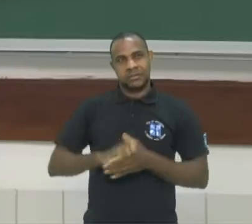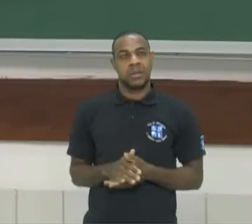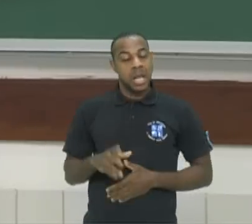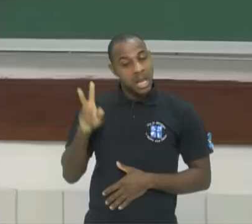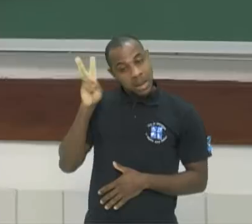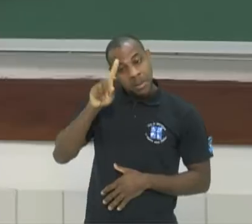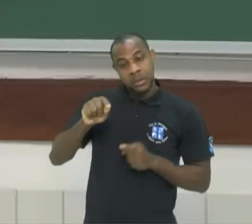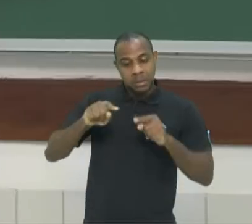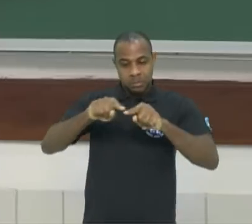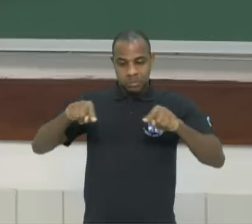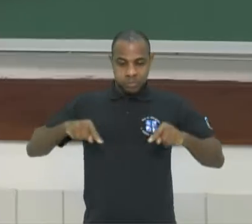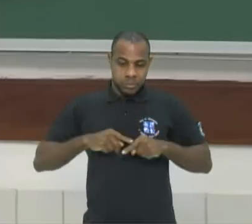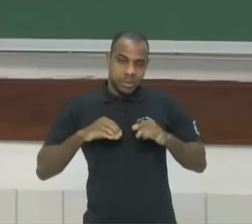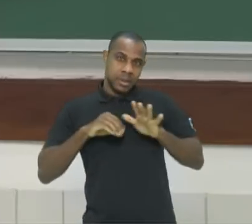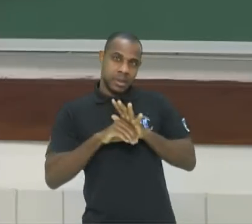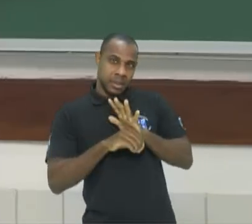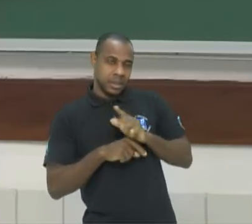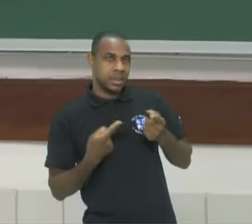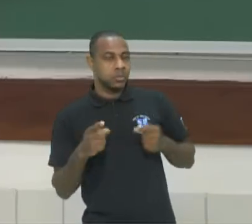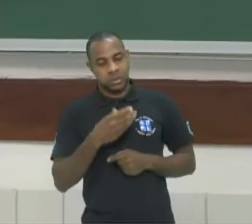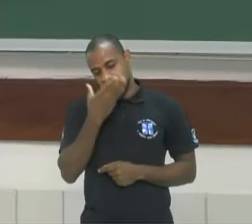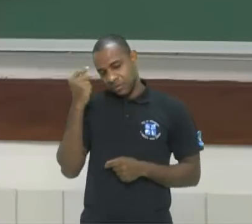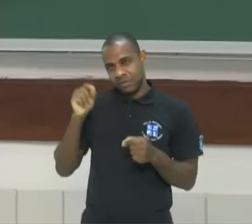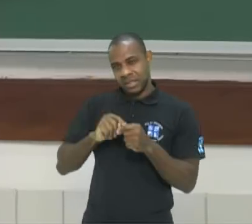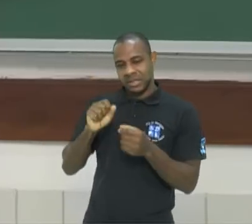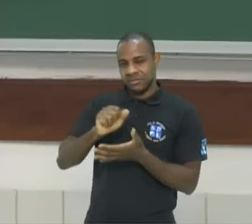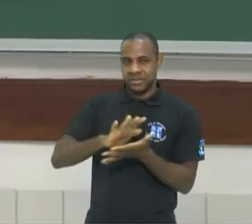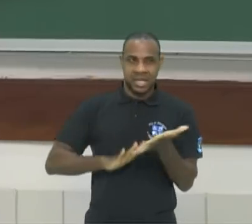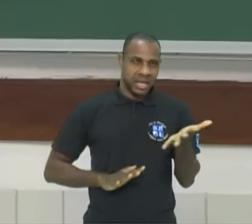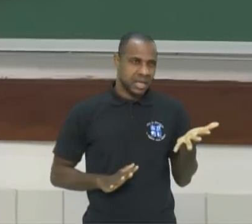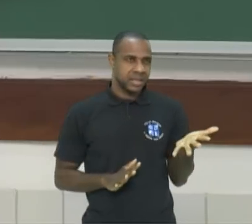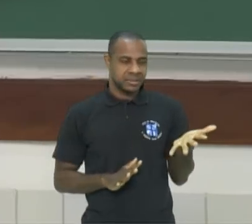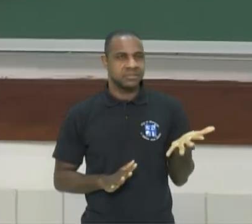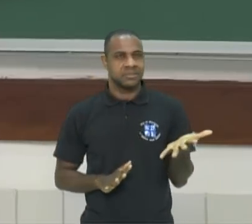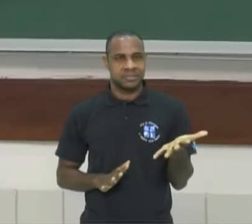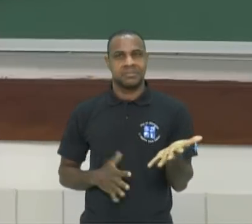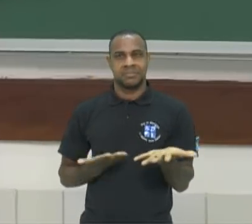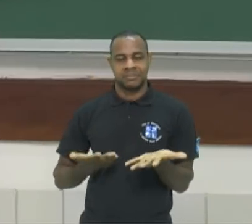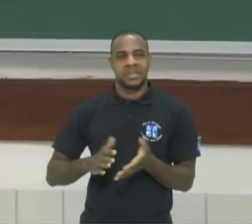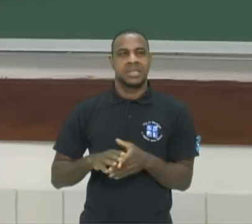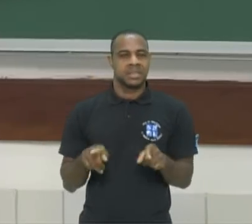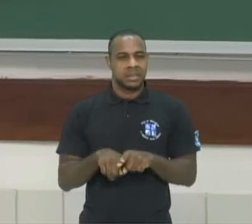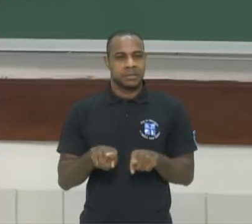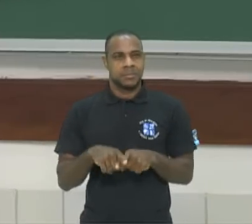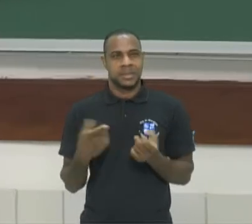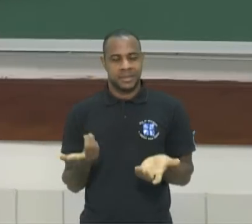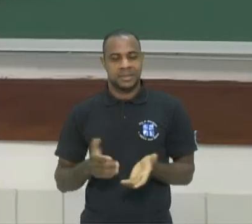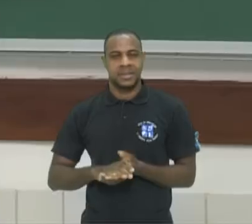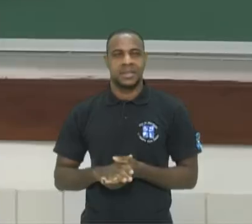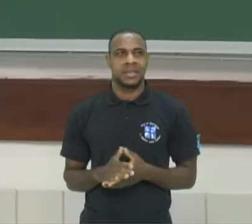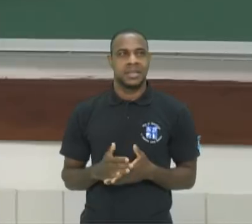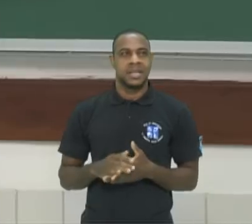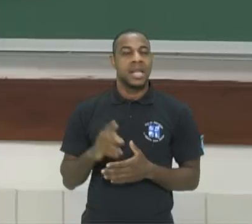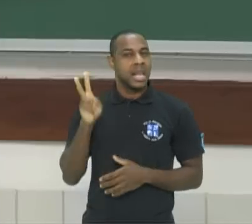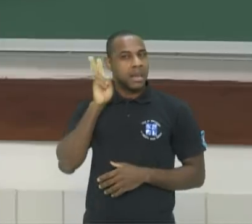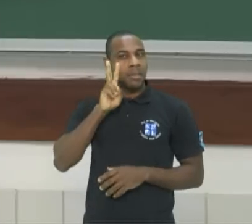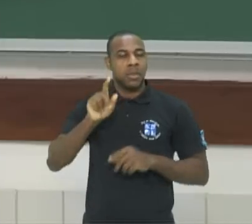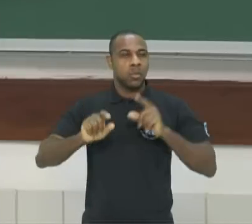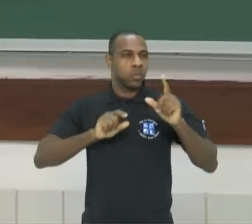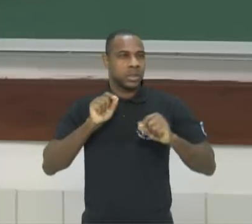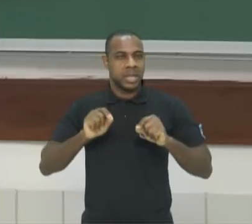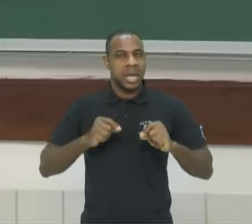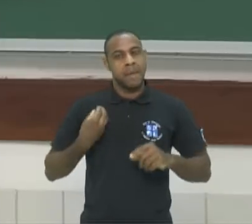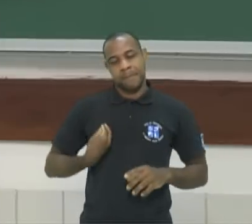Classroom. Não esqueçam de fazer as atividades diárias das suas aulinhas ali, ok? Lembrando que a